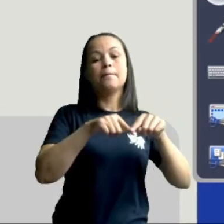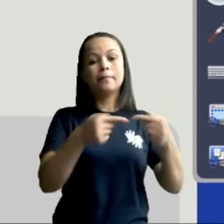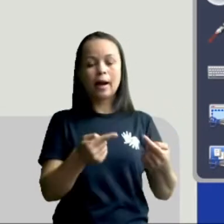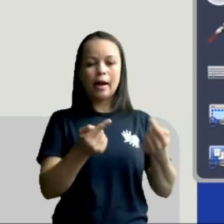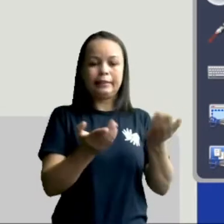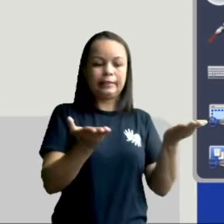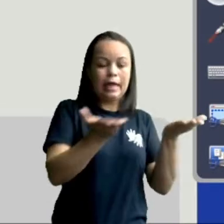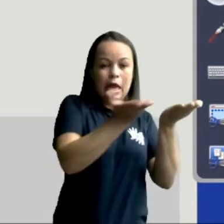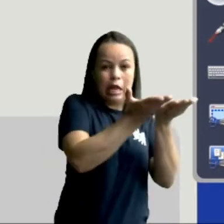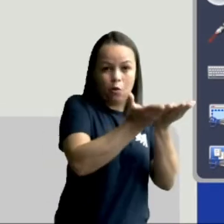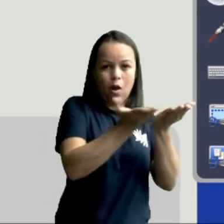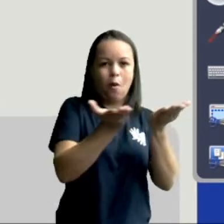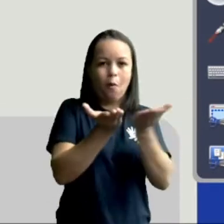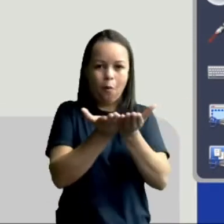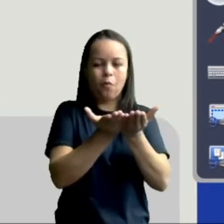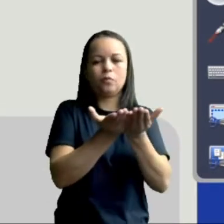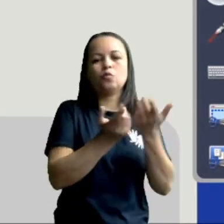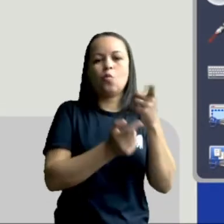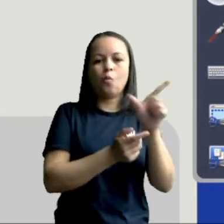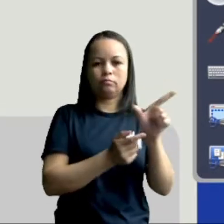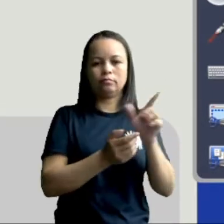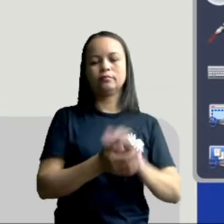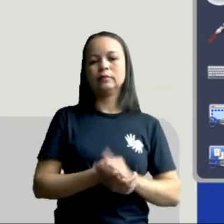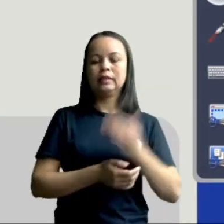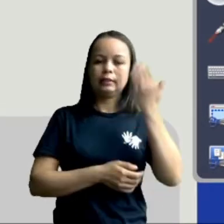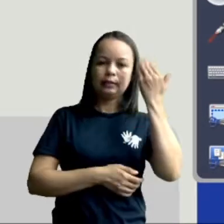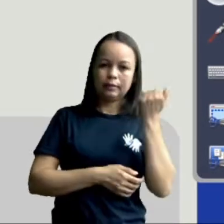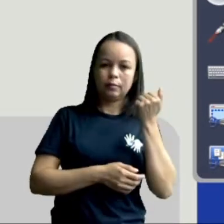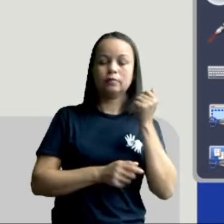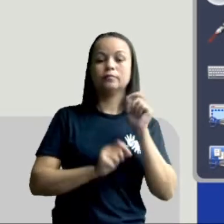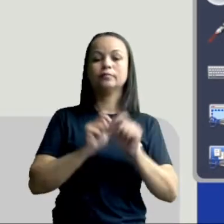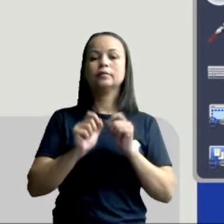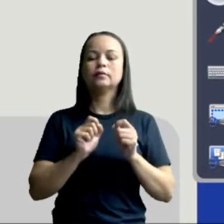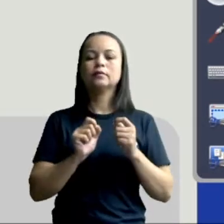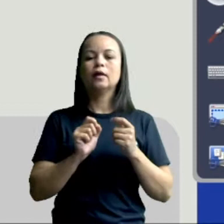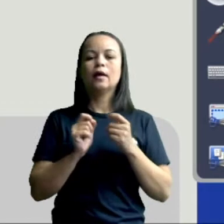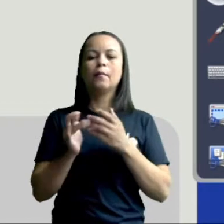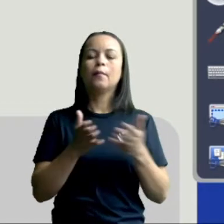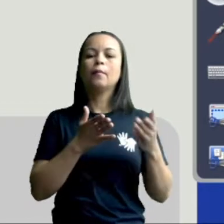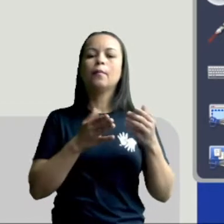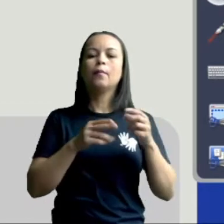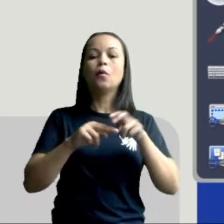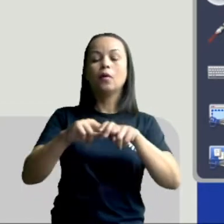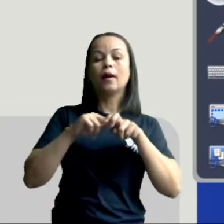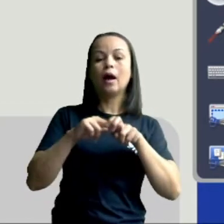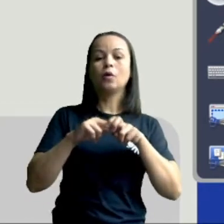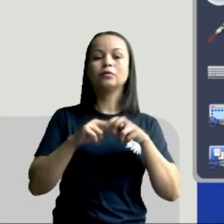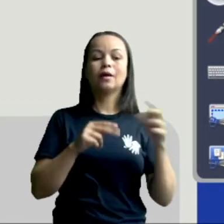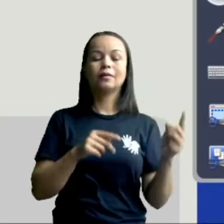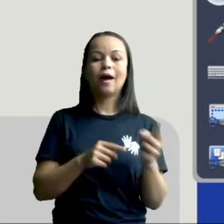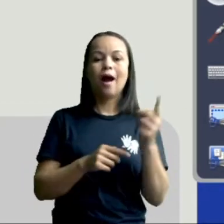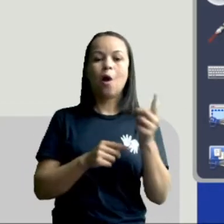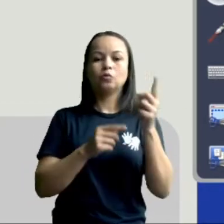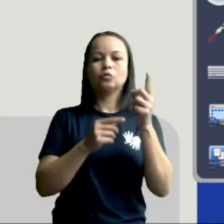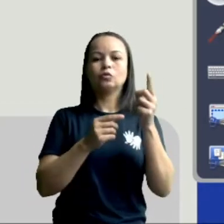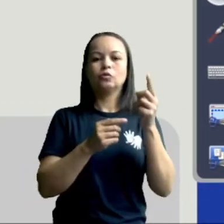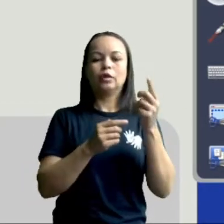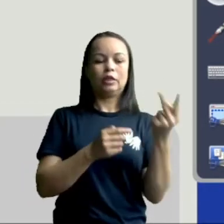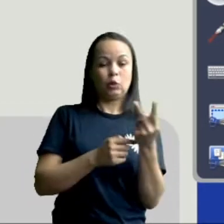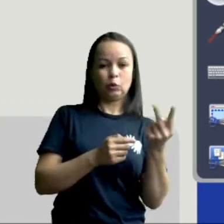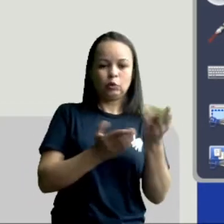igual ao peso que foi colocado no outro. E a gente sabe disso por causa da altura que os dois